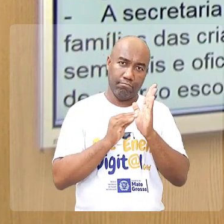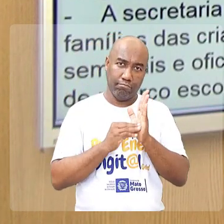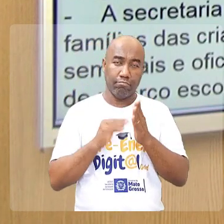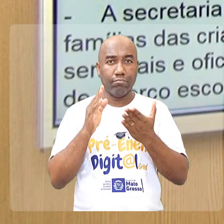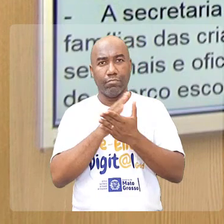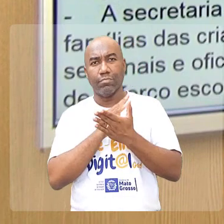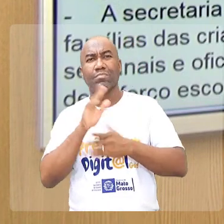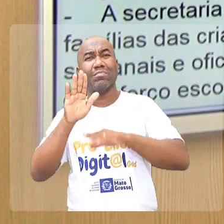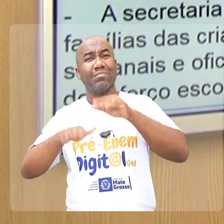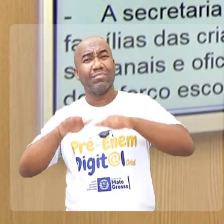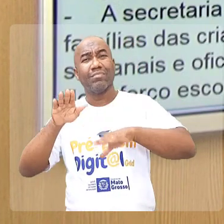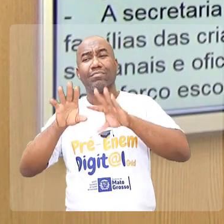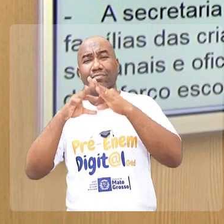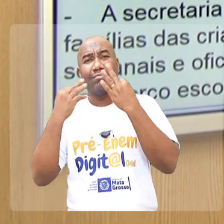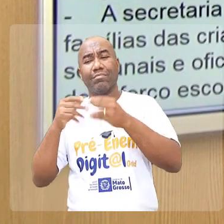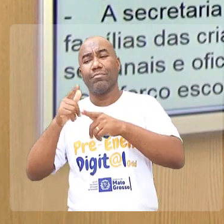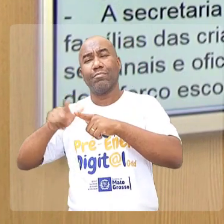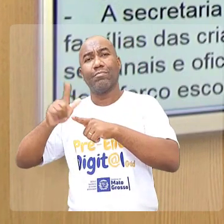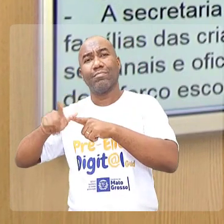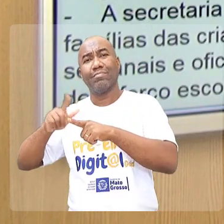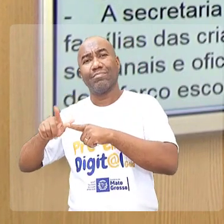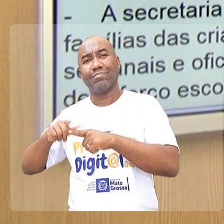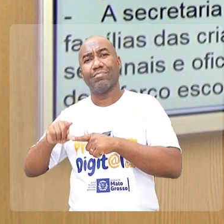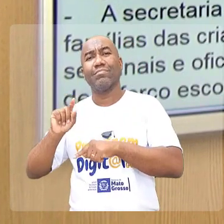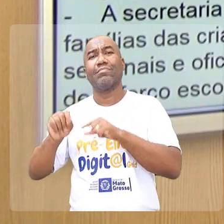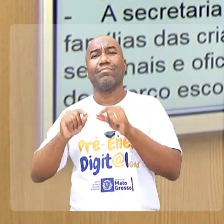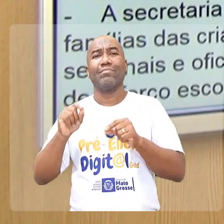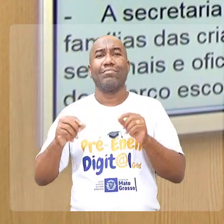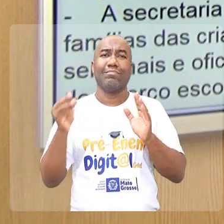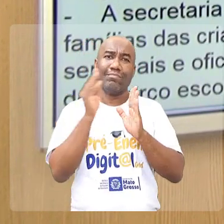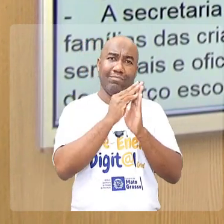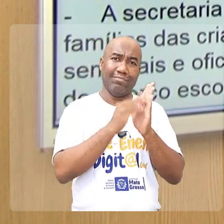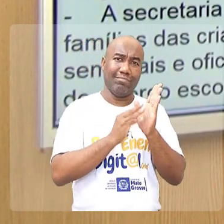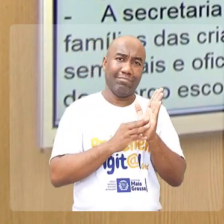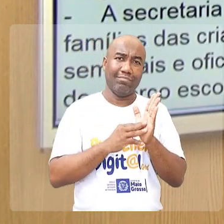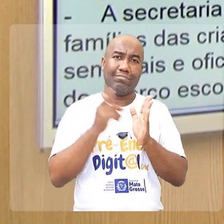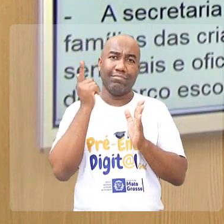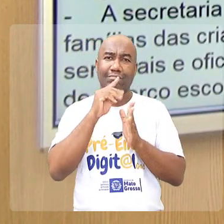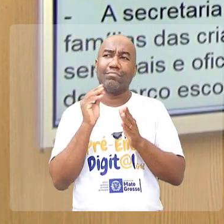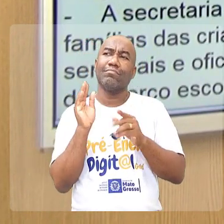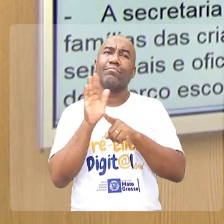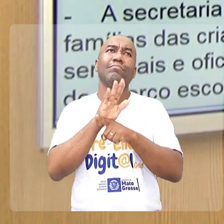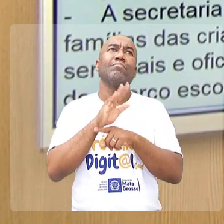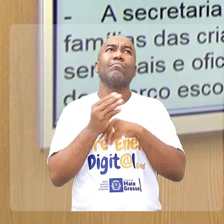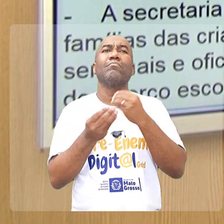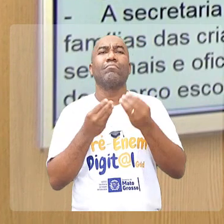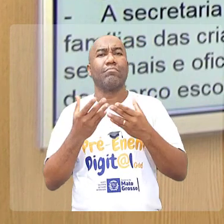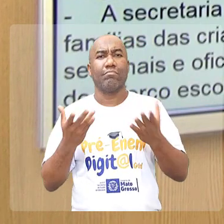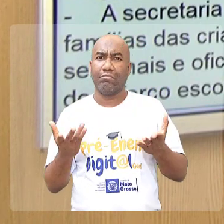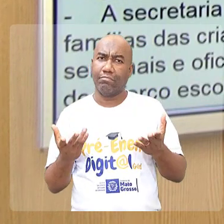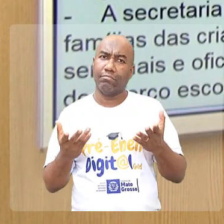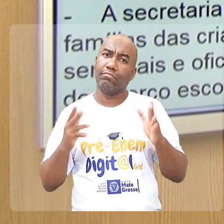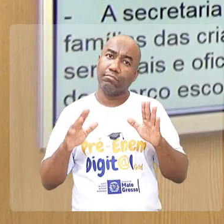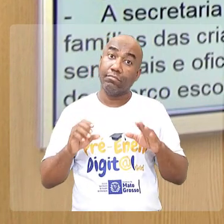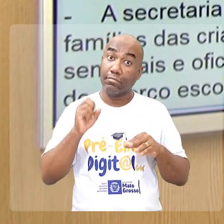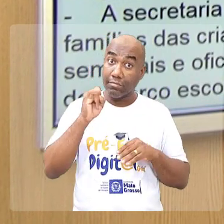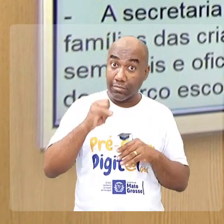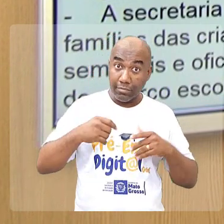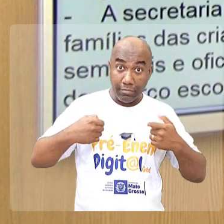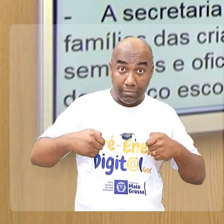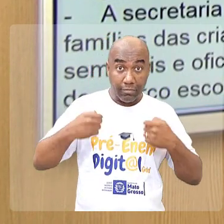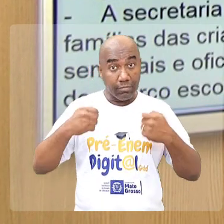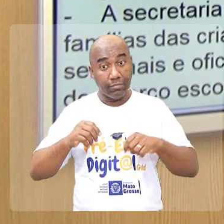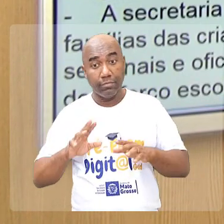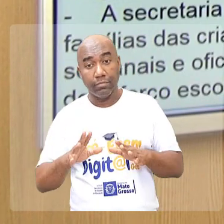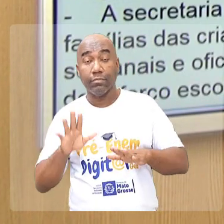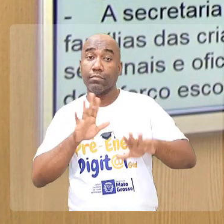problema. É sério, tem muitos problemas de redação que surgem na família. E aí, como é que você vai resolver com a própria família? Coloca a família com